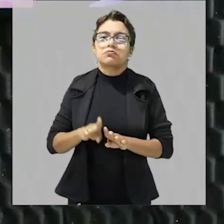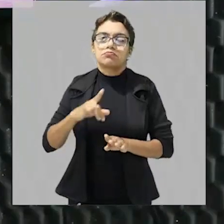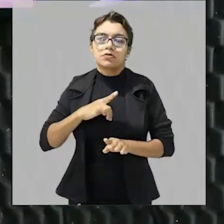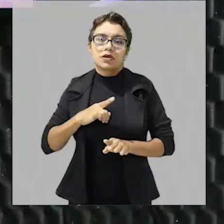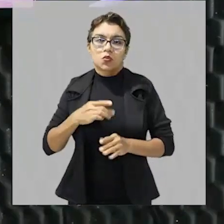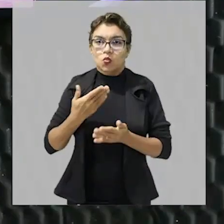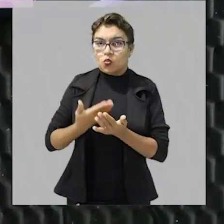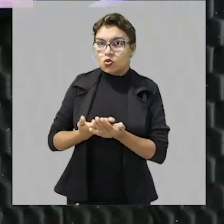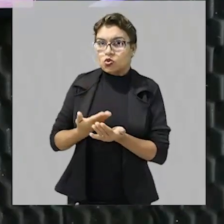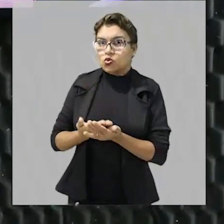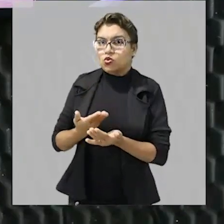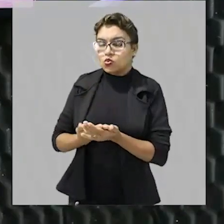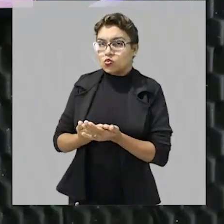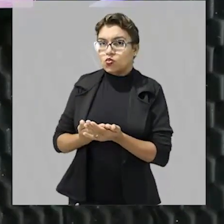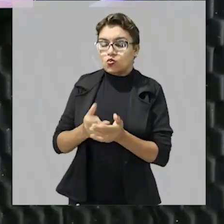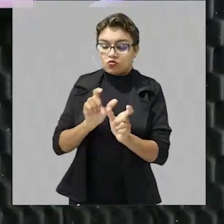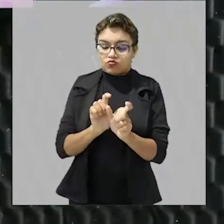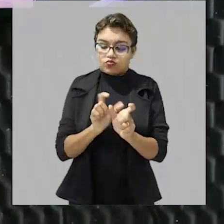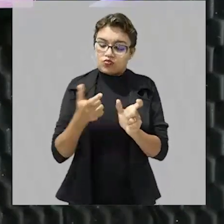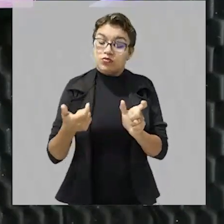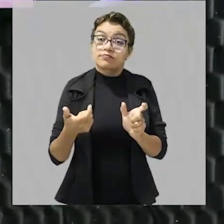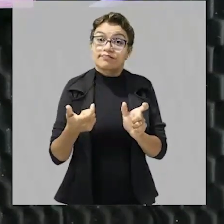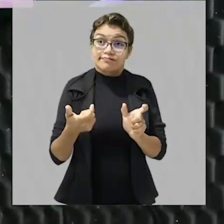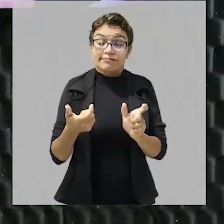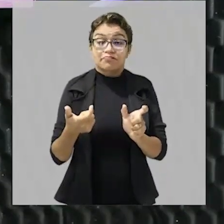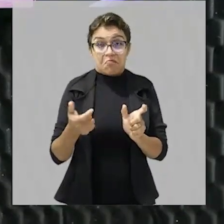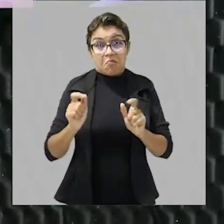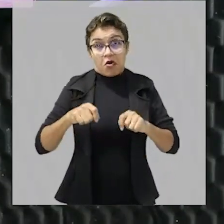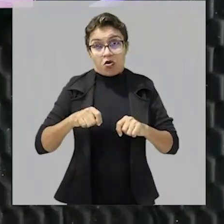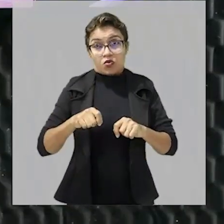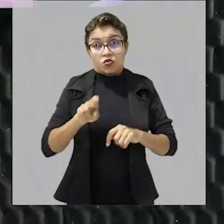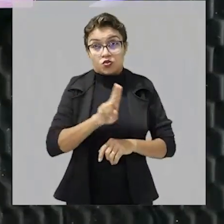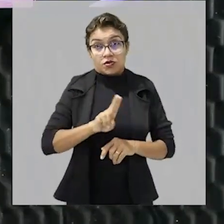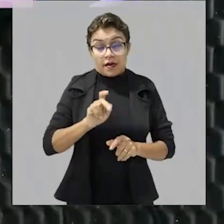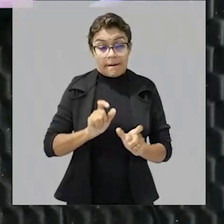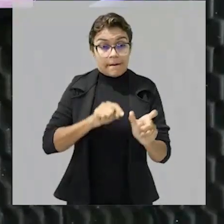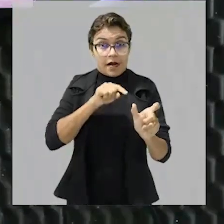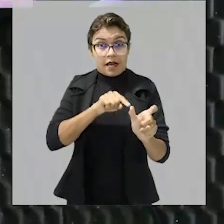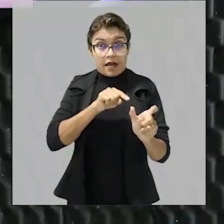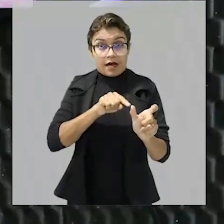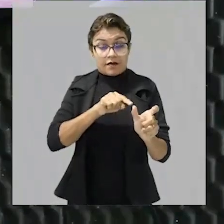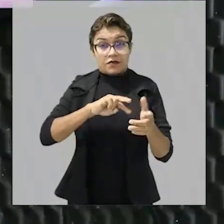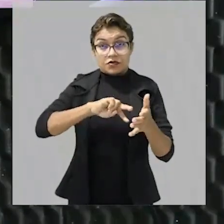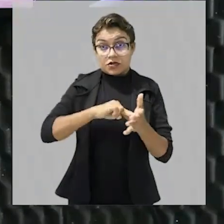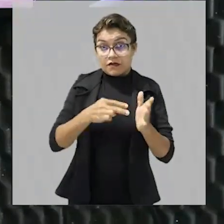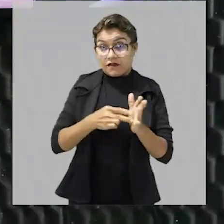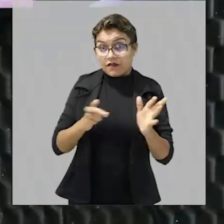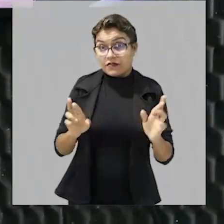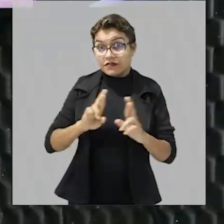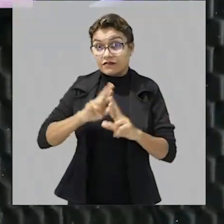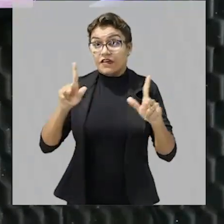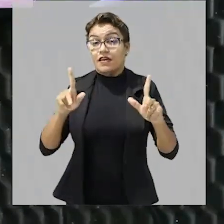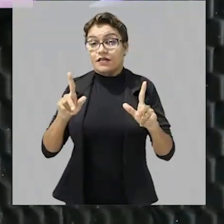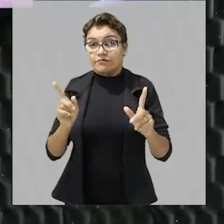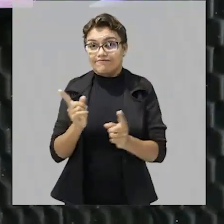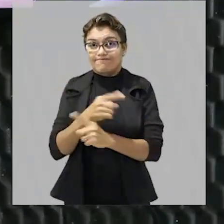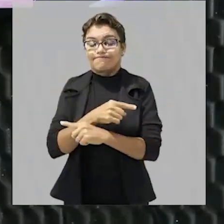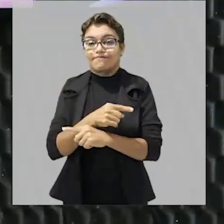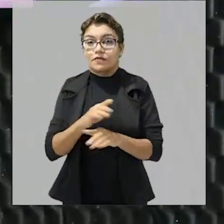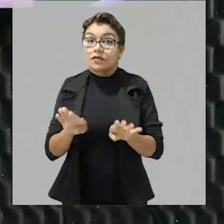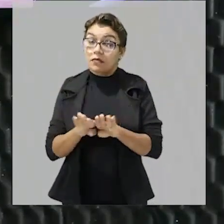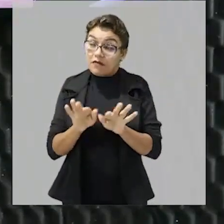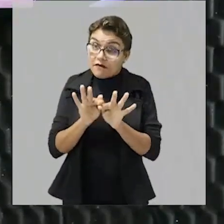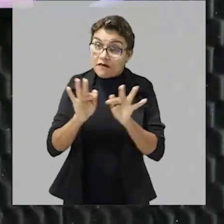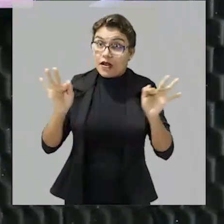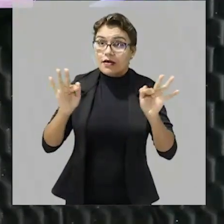mudar o significado original da palavra. Então, eu chamo a tua atenção. Às vezes, você trocando uma